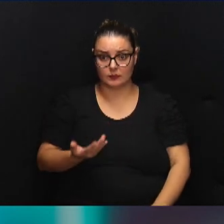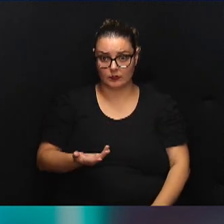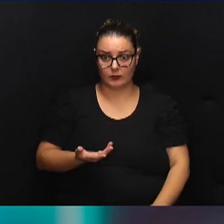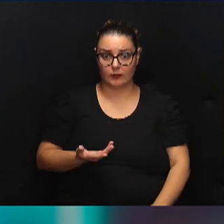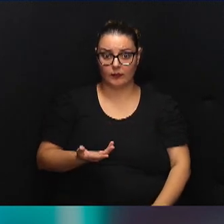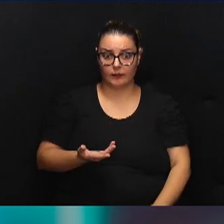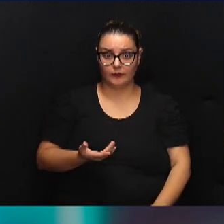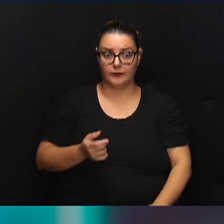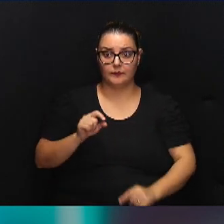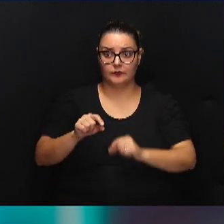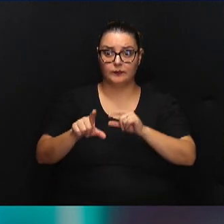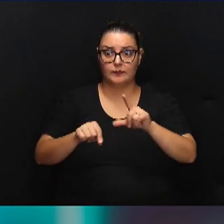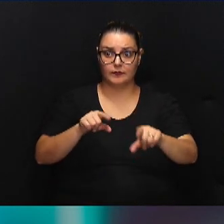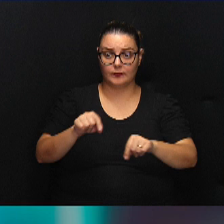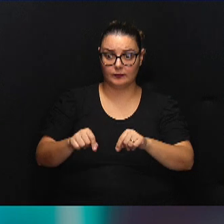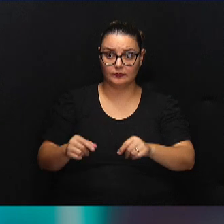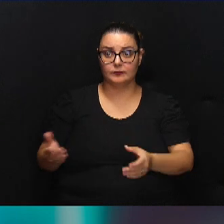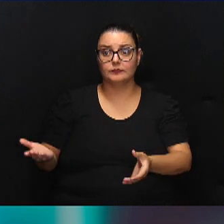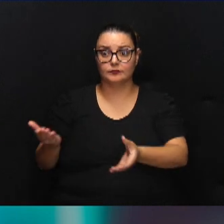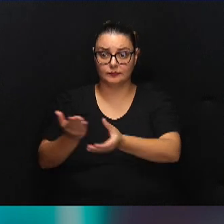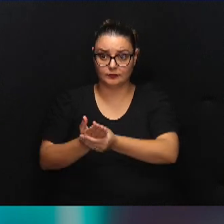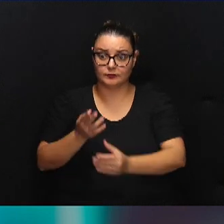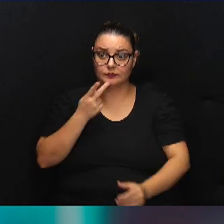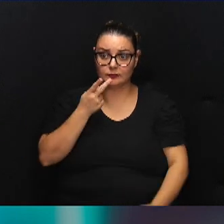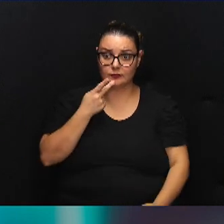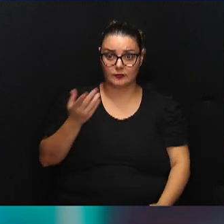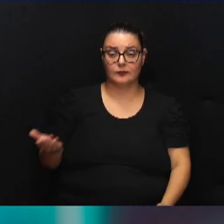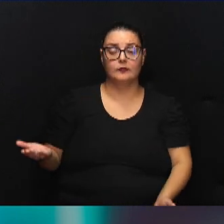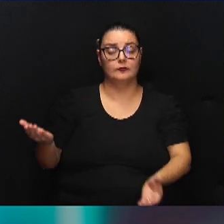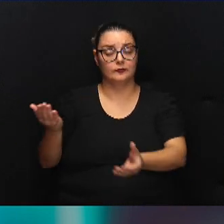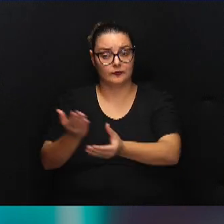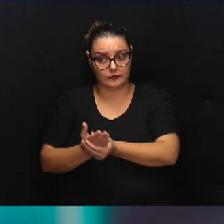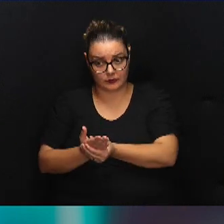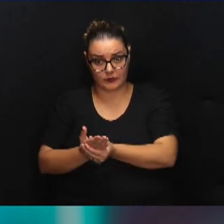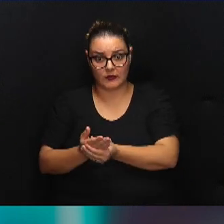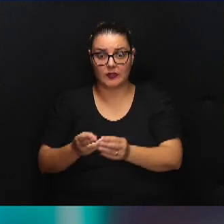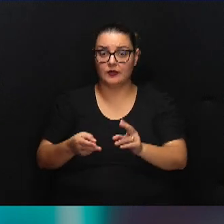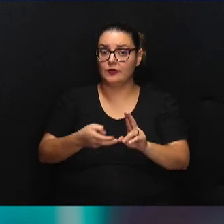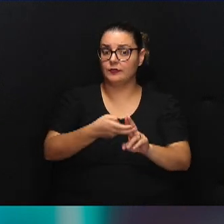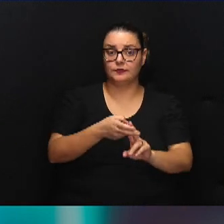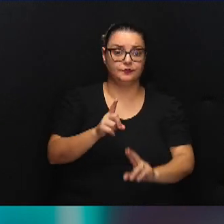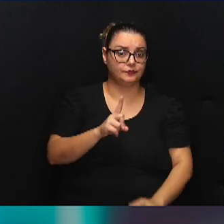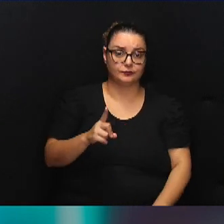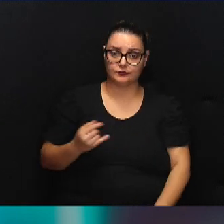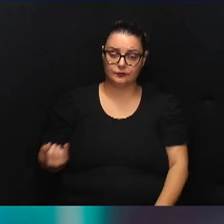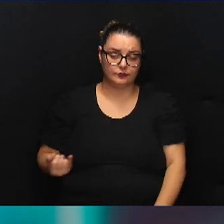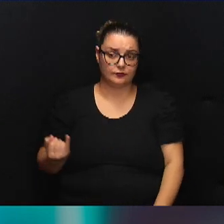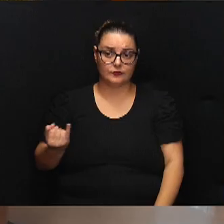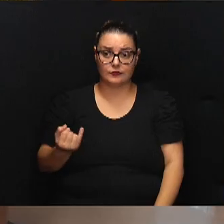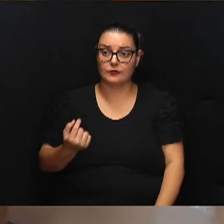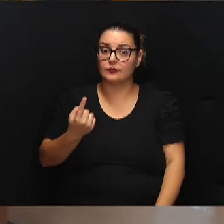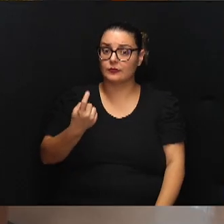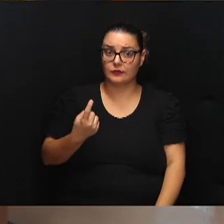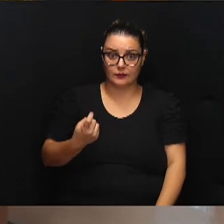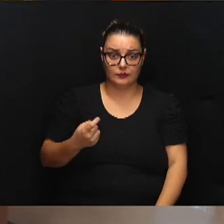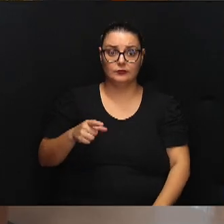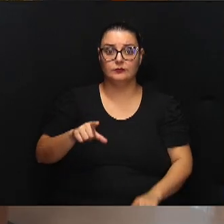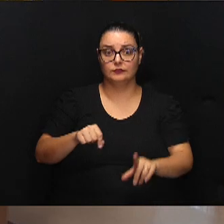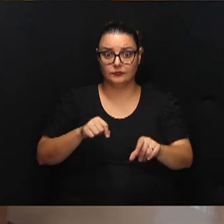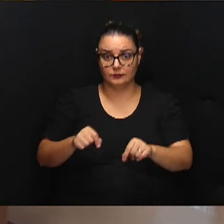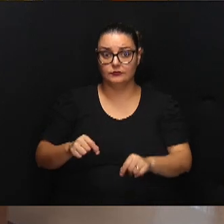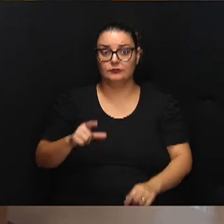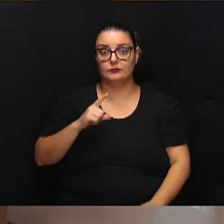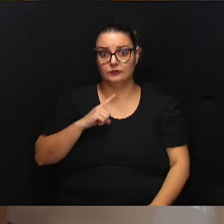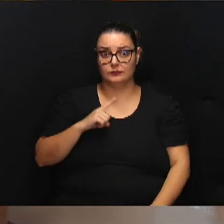é a alternativa das pessoas, judicializar. A judicialização para o SUS, ela não é interessante, mas é a única alternativa que nos